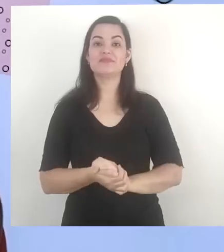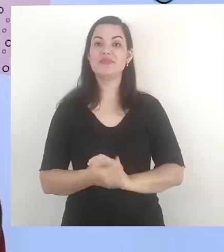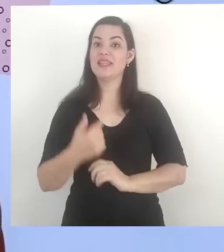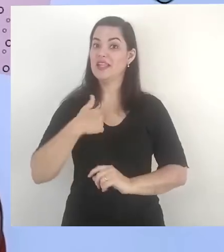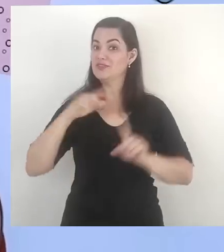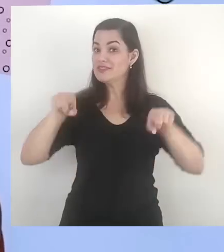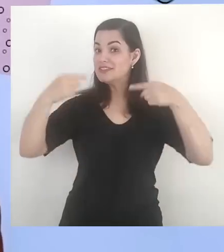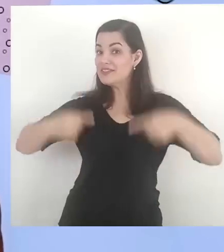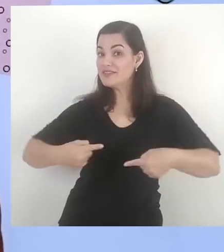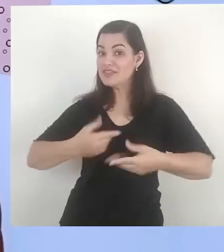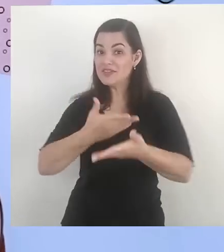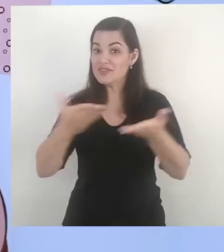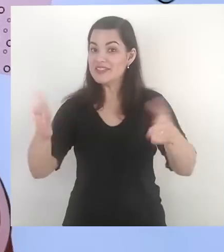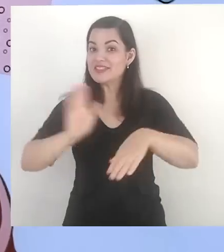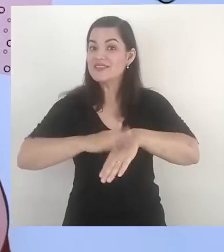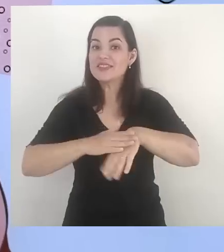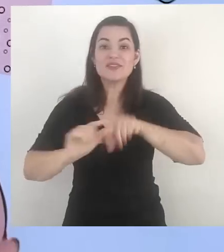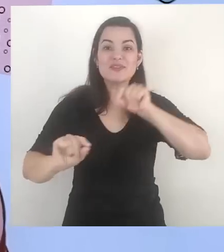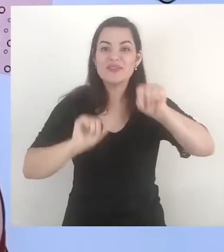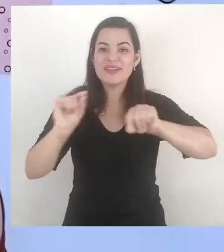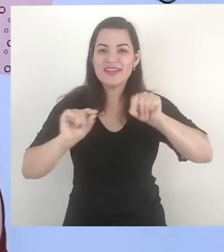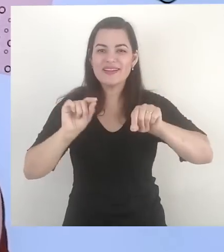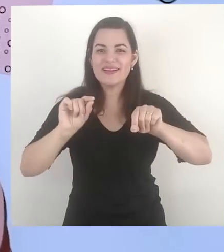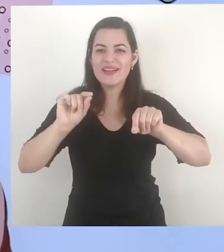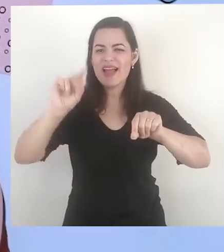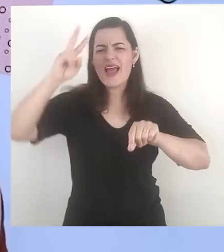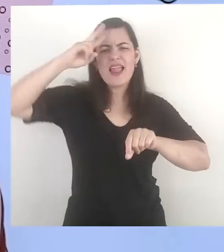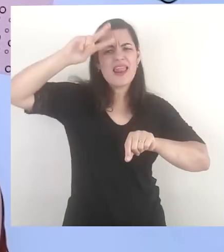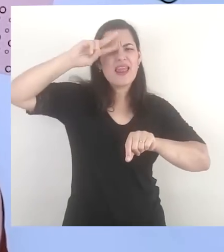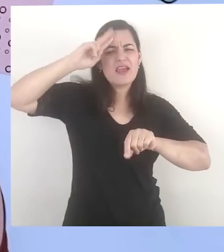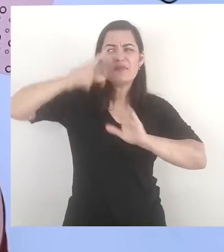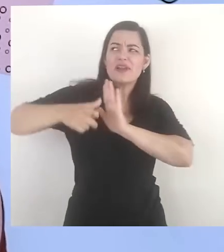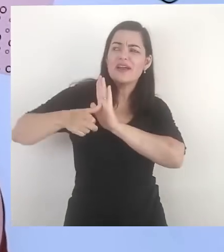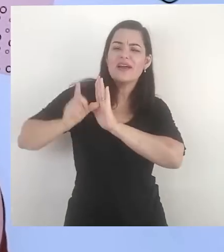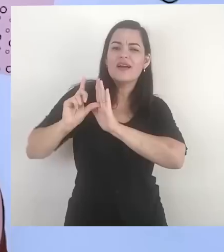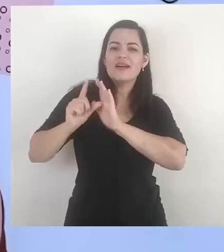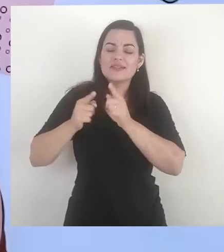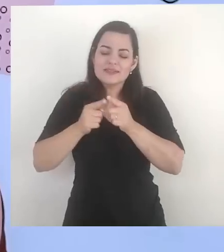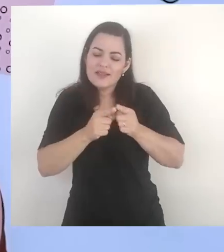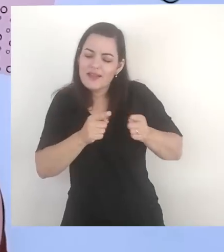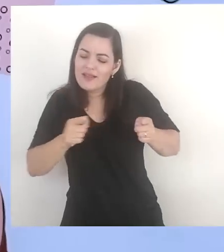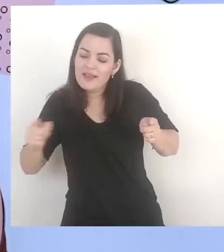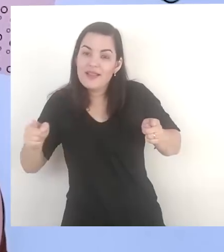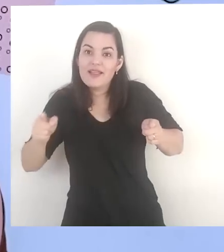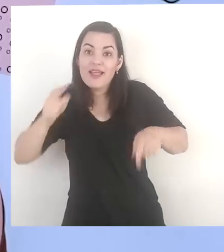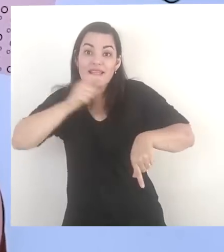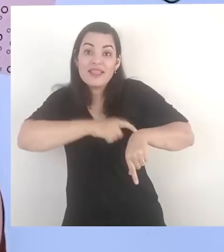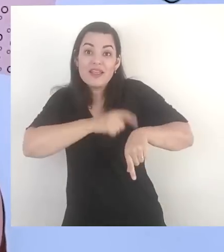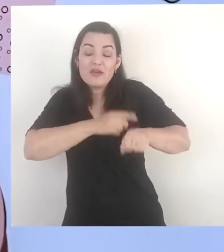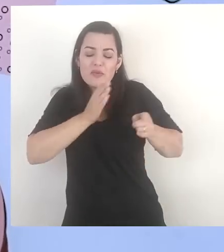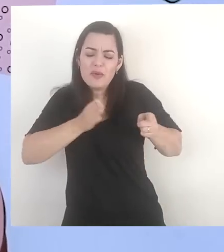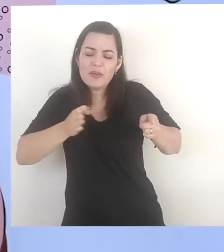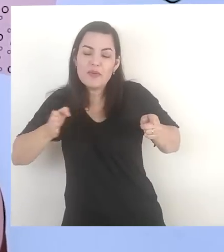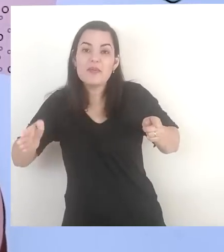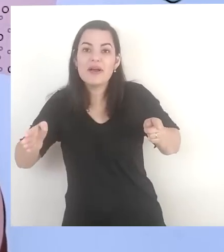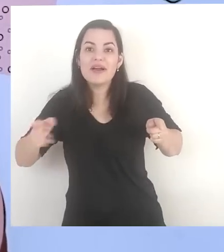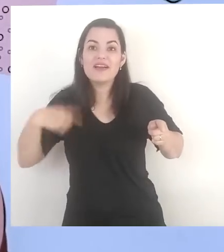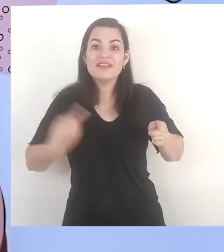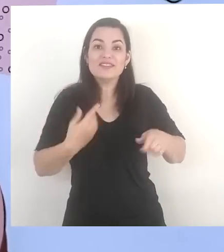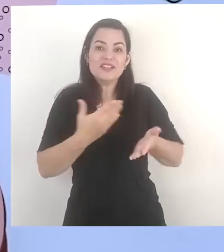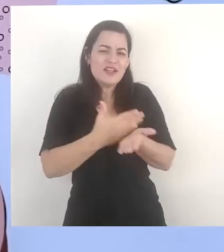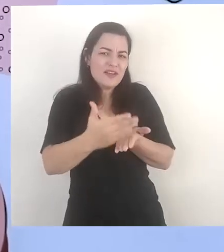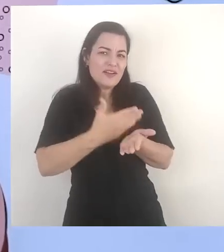o meu desafio para vocês é completar aquela linha do tempo que nós começamos com os